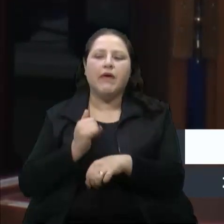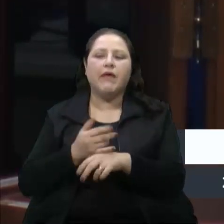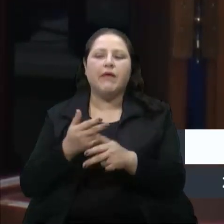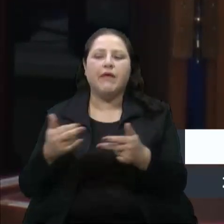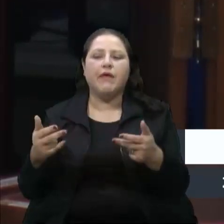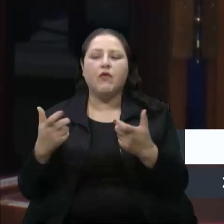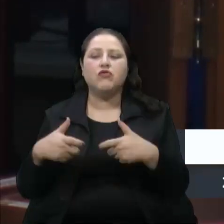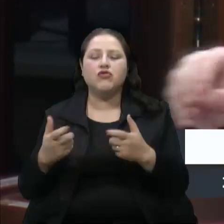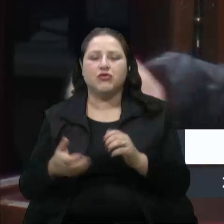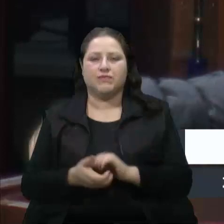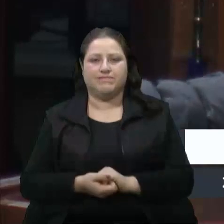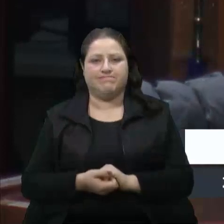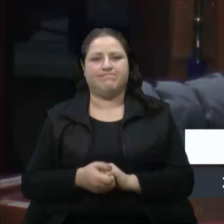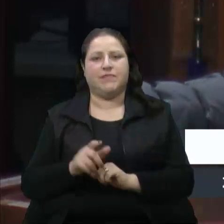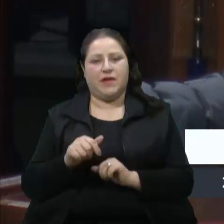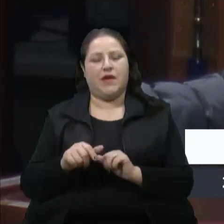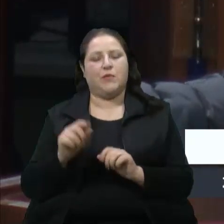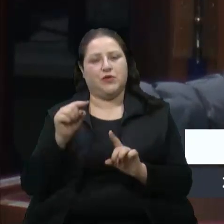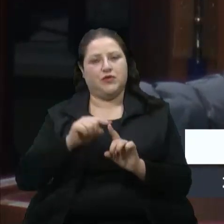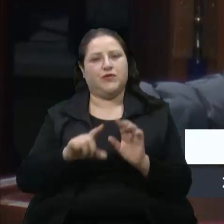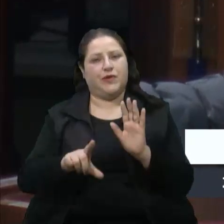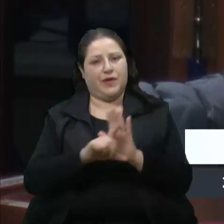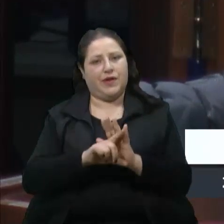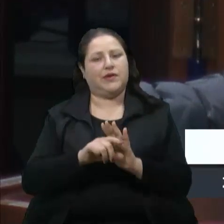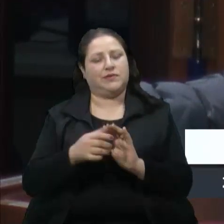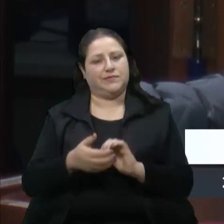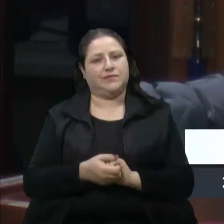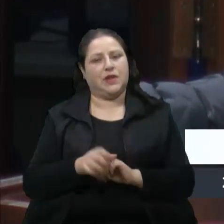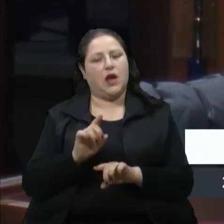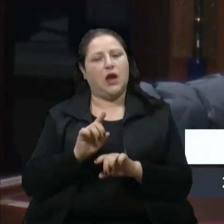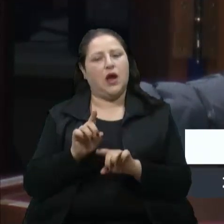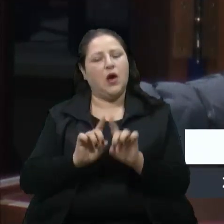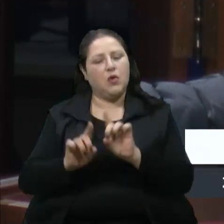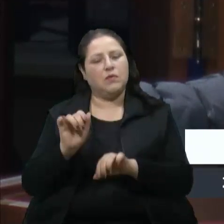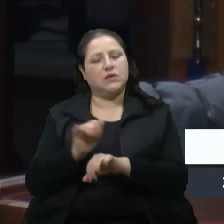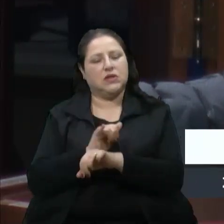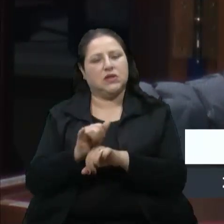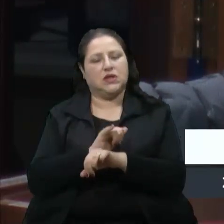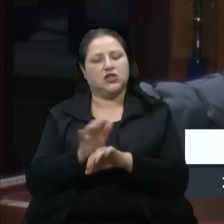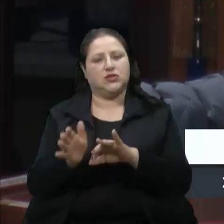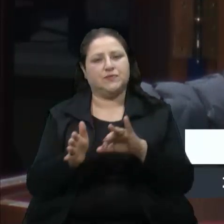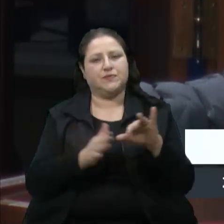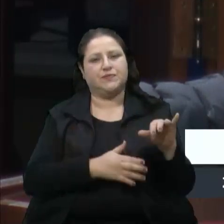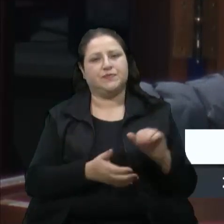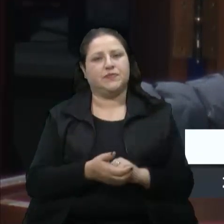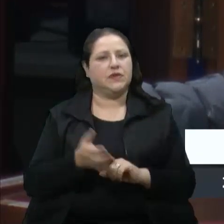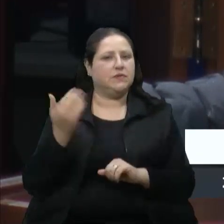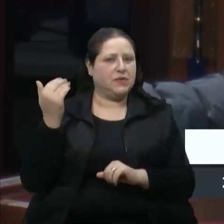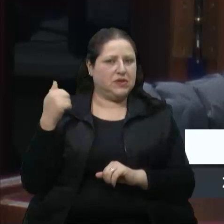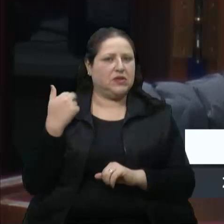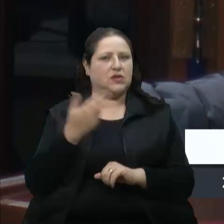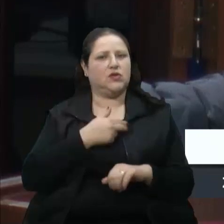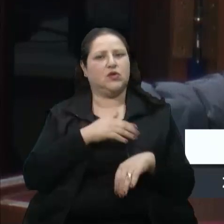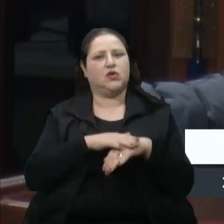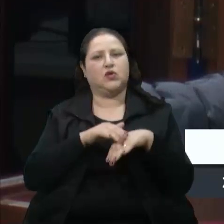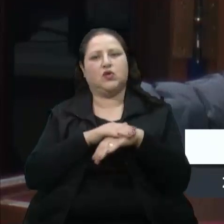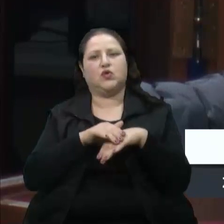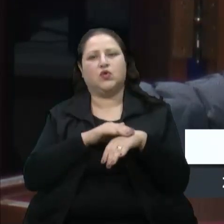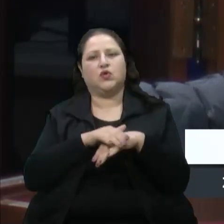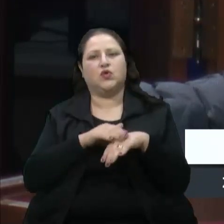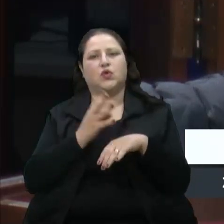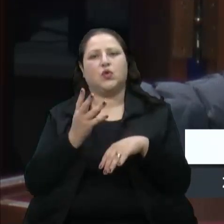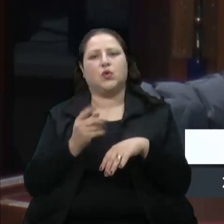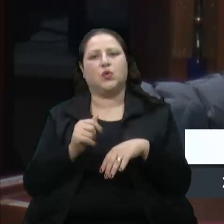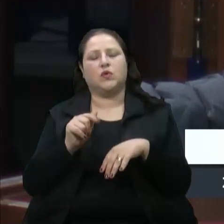forma, olha, há poucos dias atrás, a gente debatia aqui o quanto